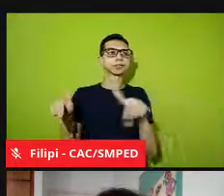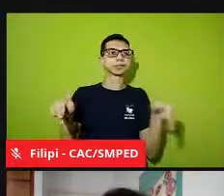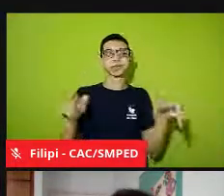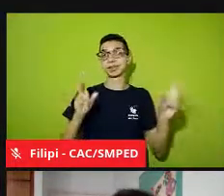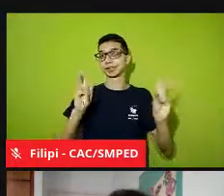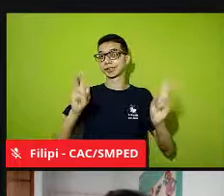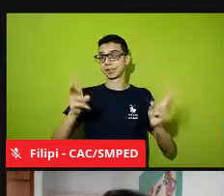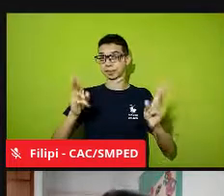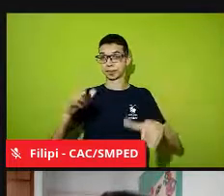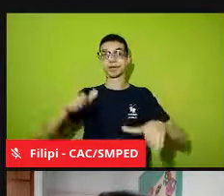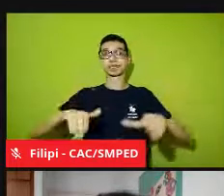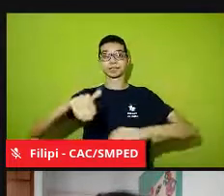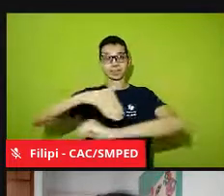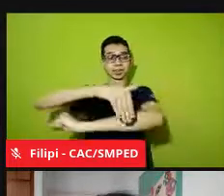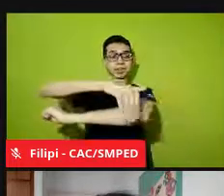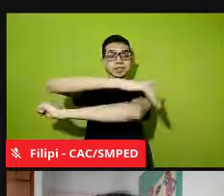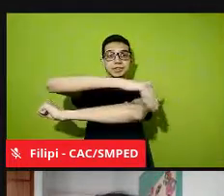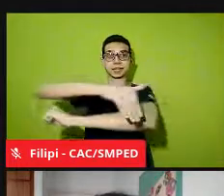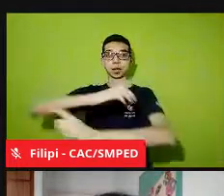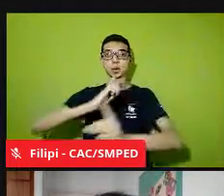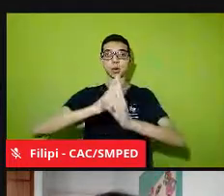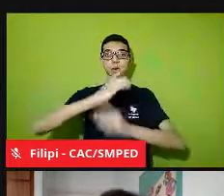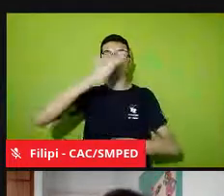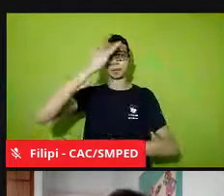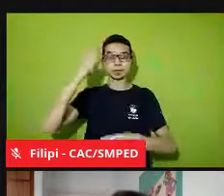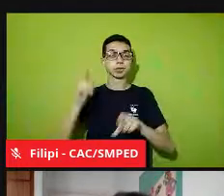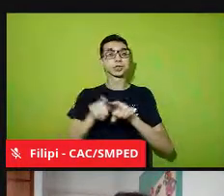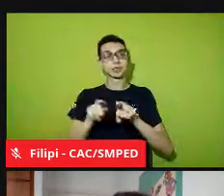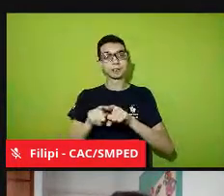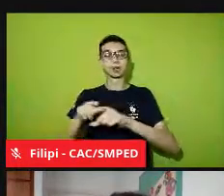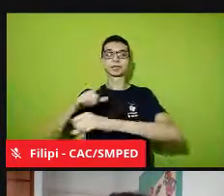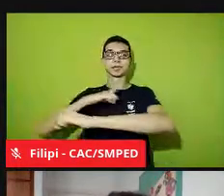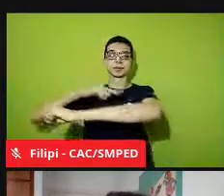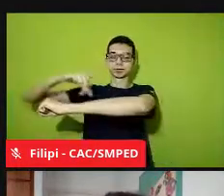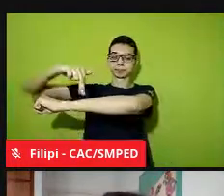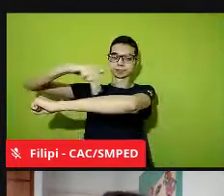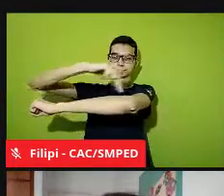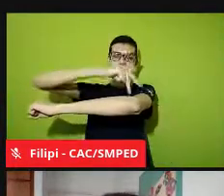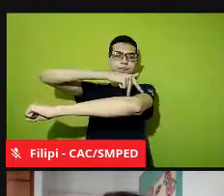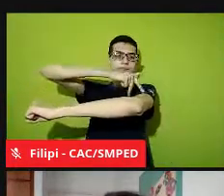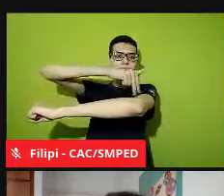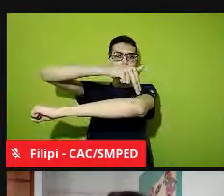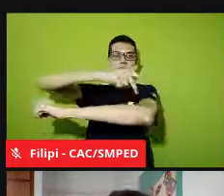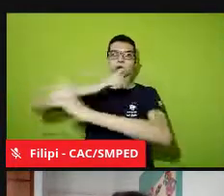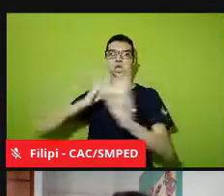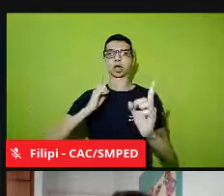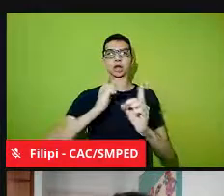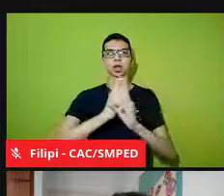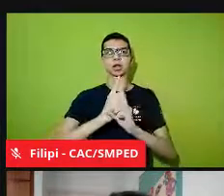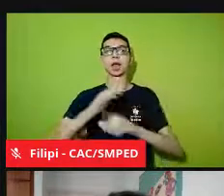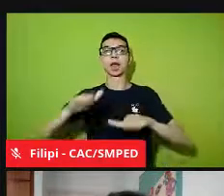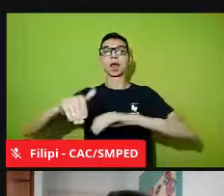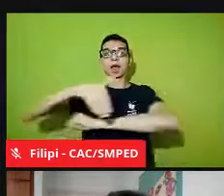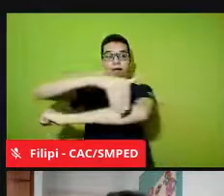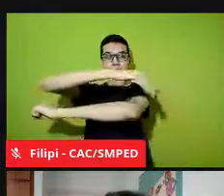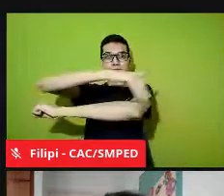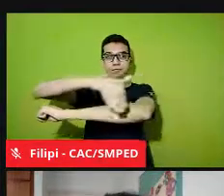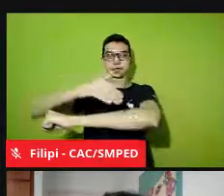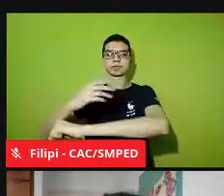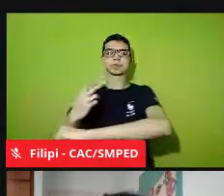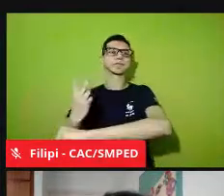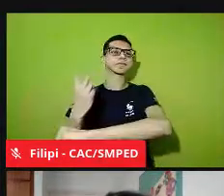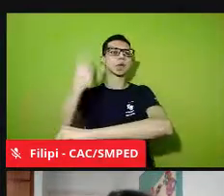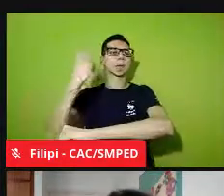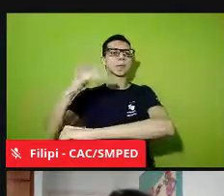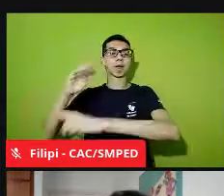na esquina que normalmente a gente encontra as pessoas, né? É na esquina que estão os comércios mais valorizados, porque tem frente para